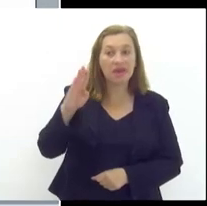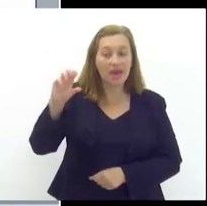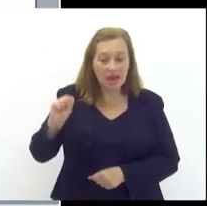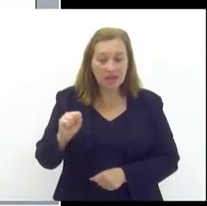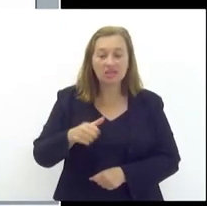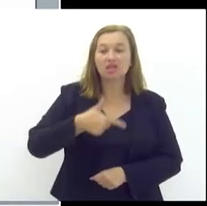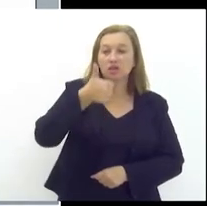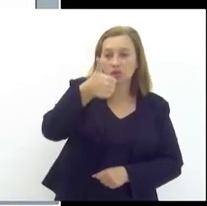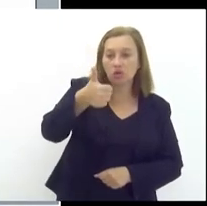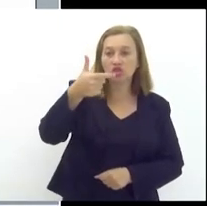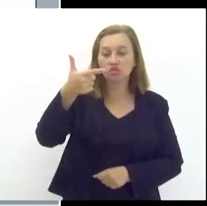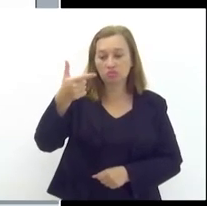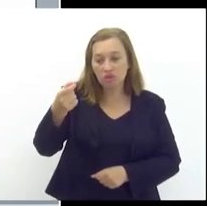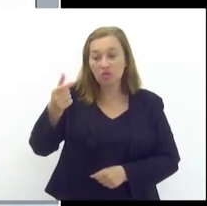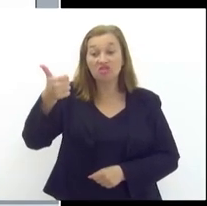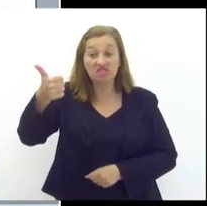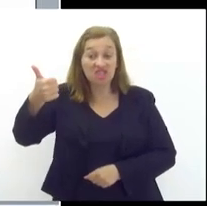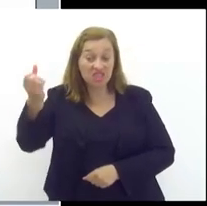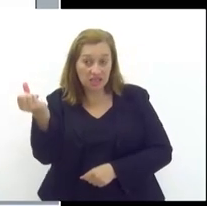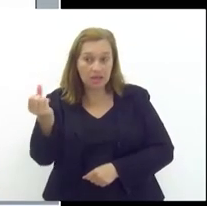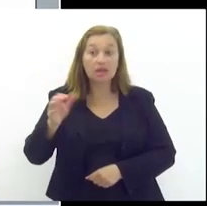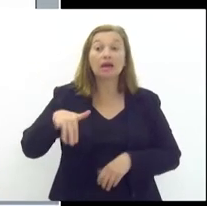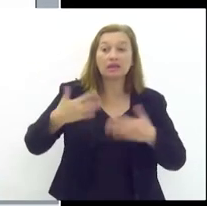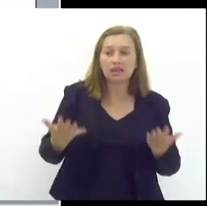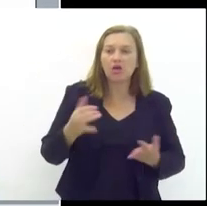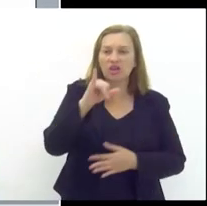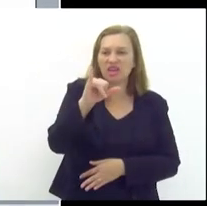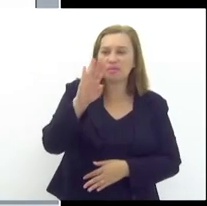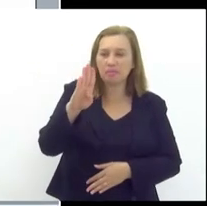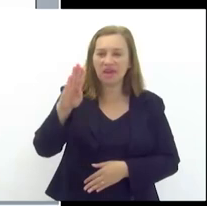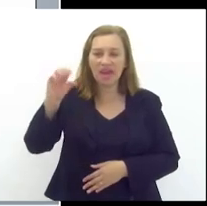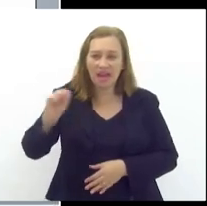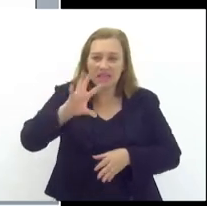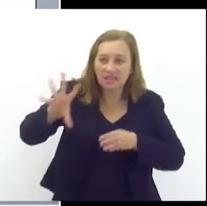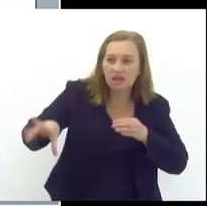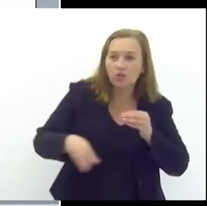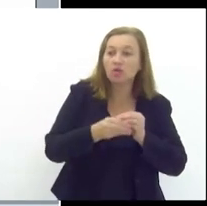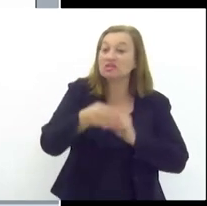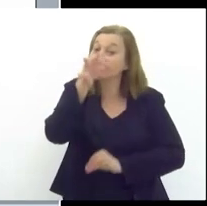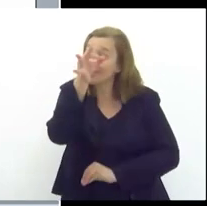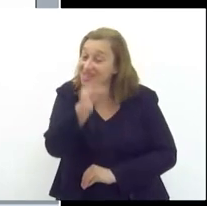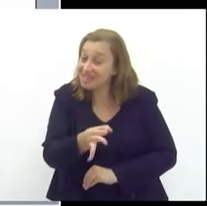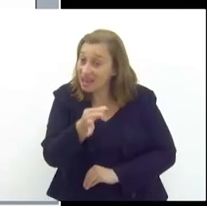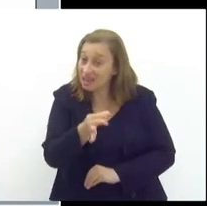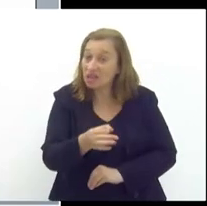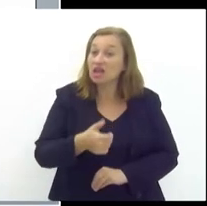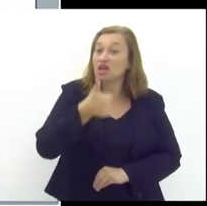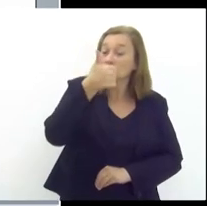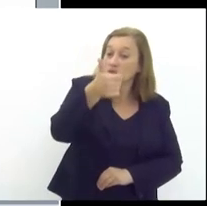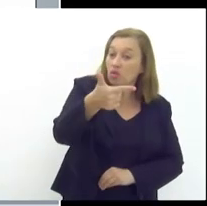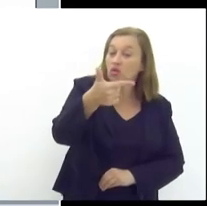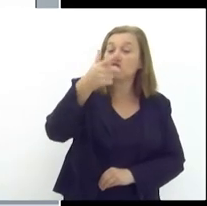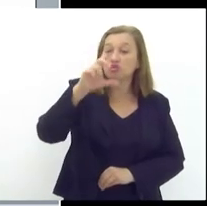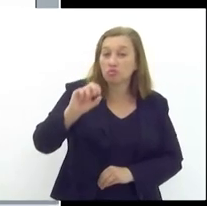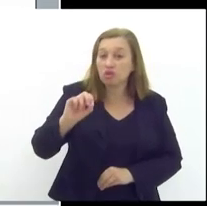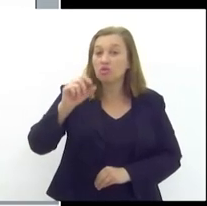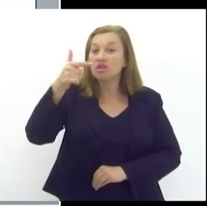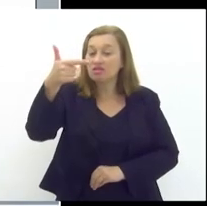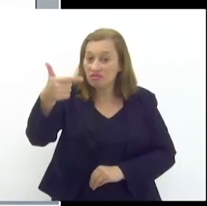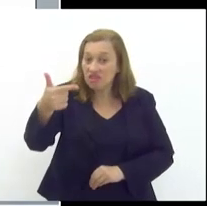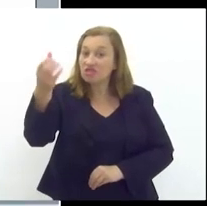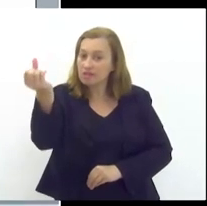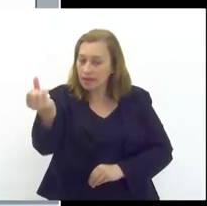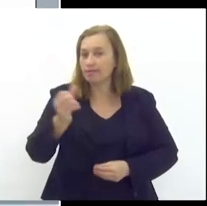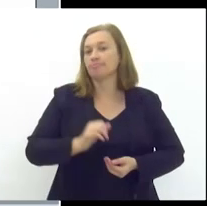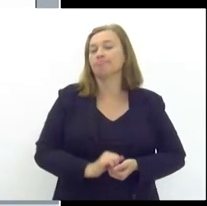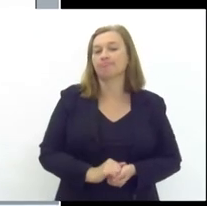2026 então o ibs começa a ser implantado de fato em 2026